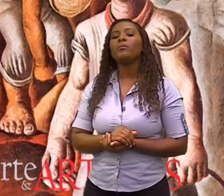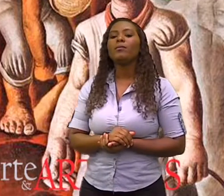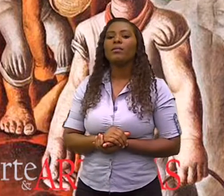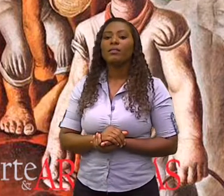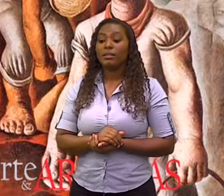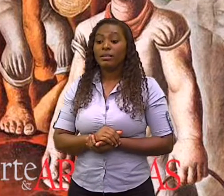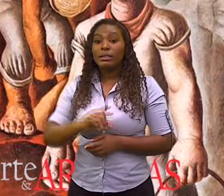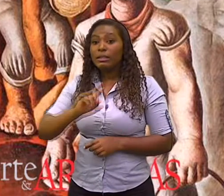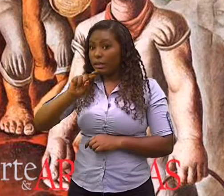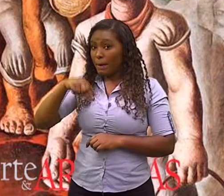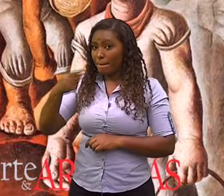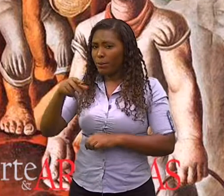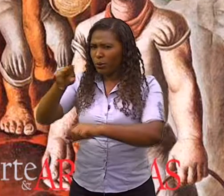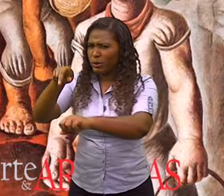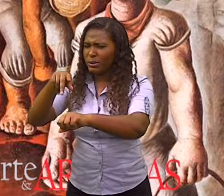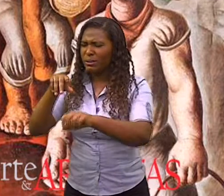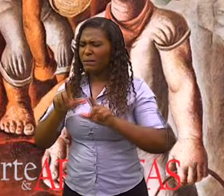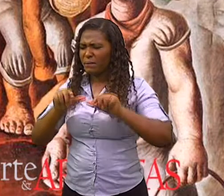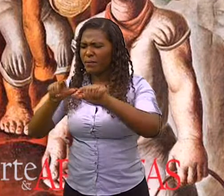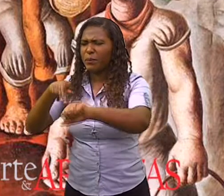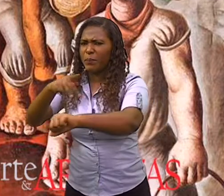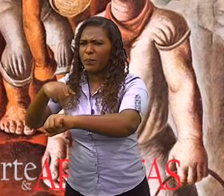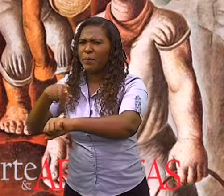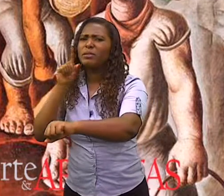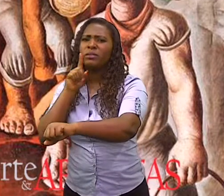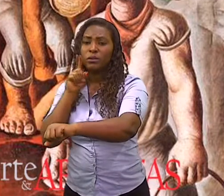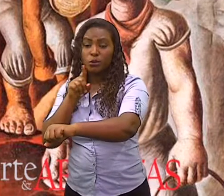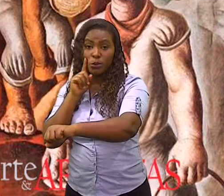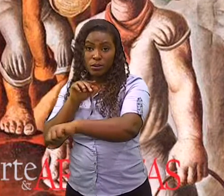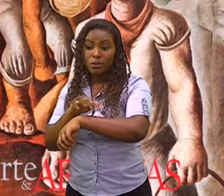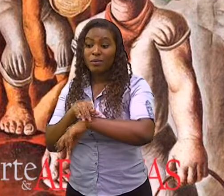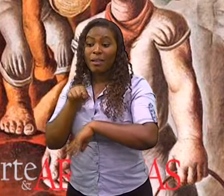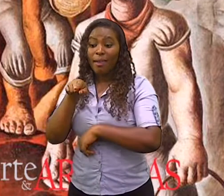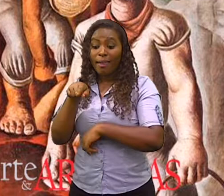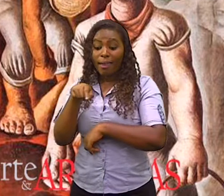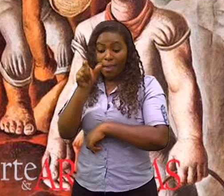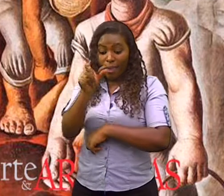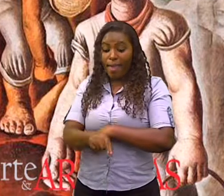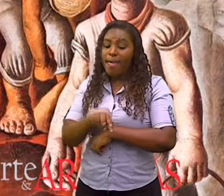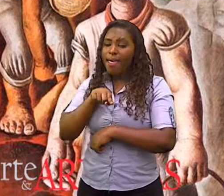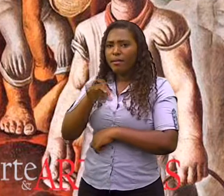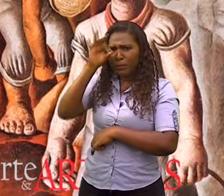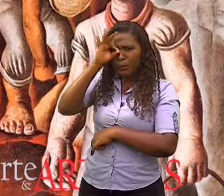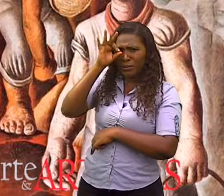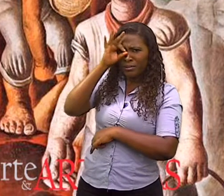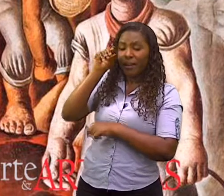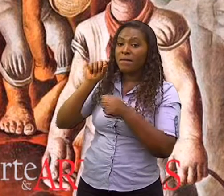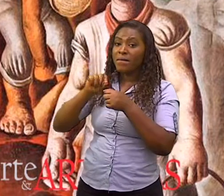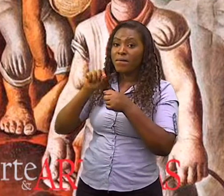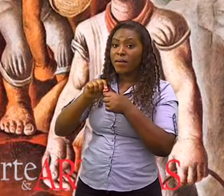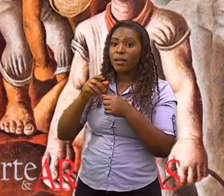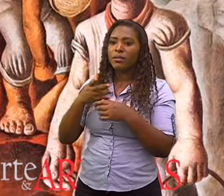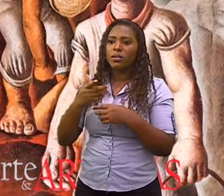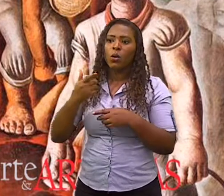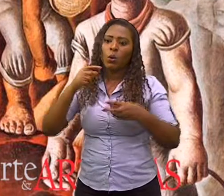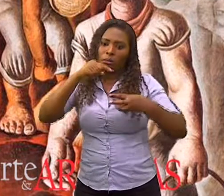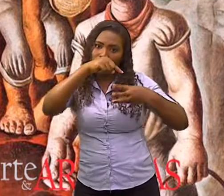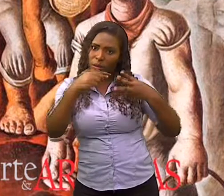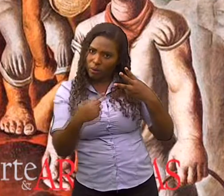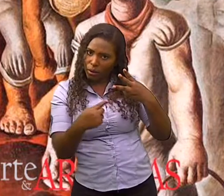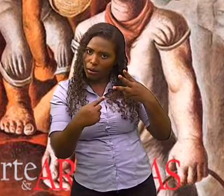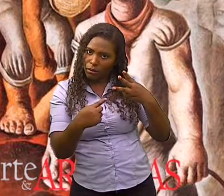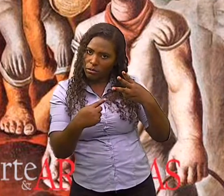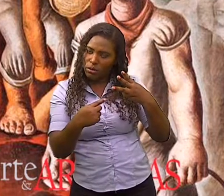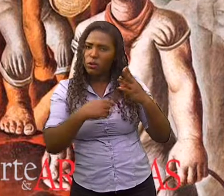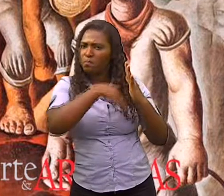ele produziu 3 grandes painéis para o Pavilhão Brasil na Feira Mundial em Nova York em 1930. Portinari